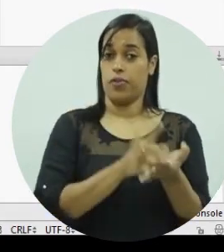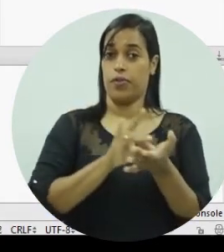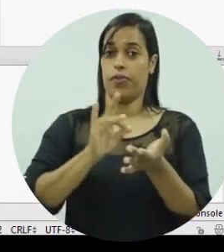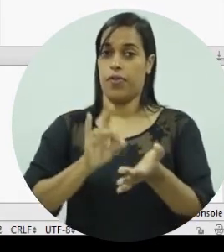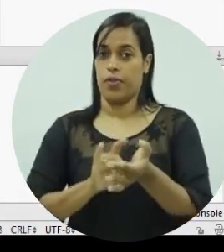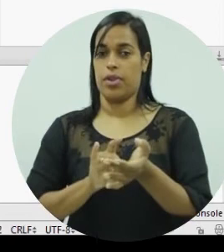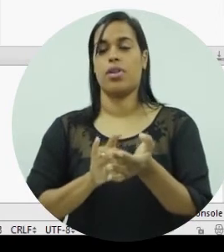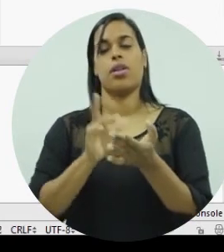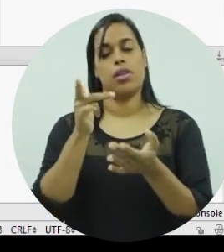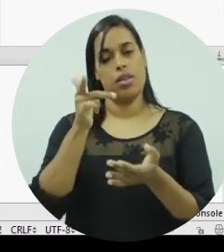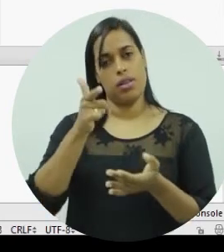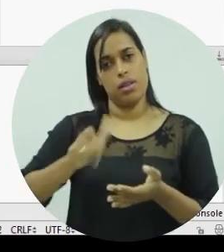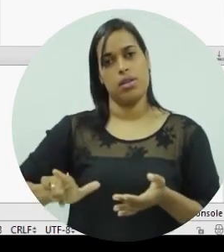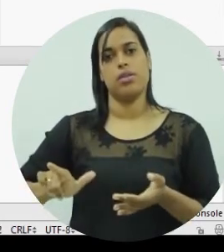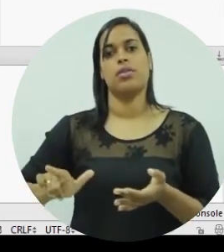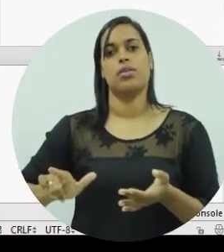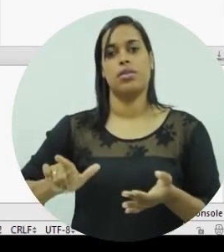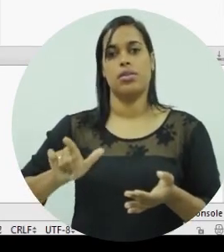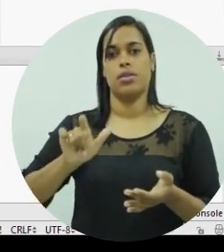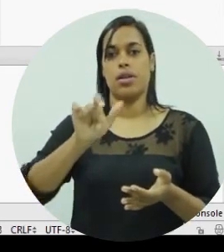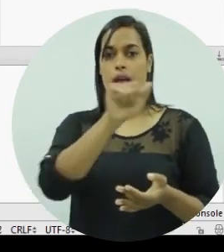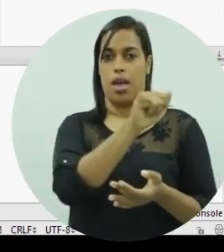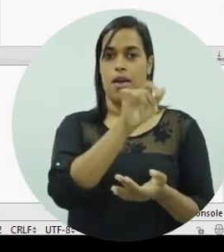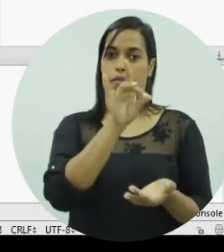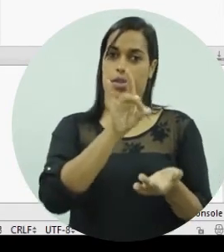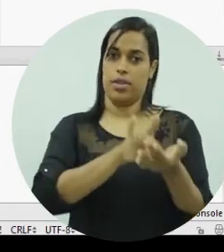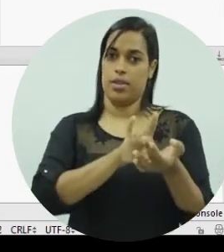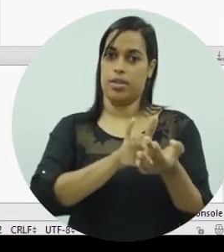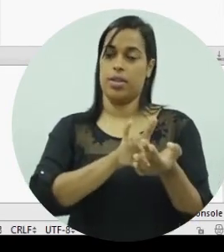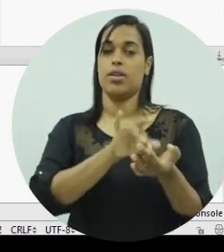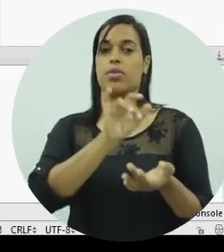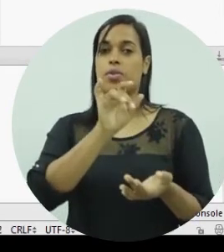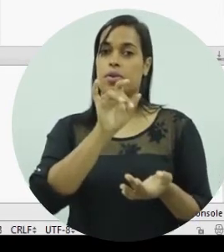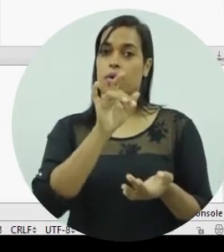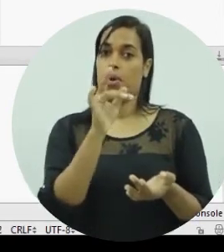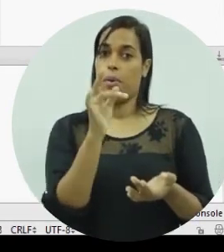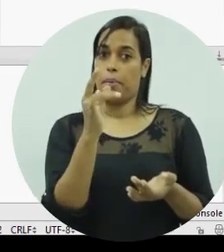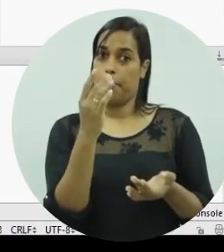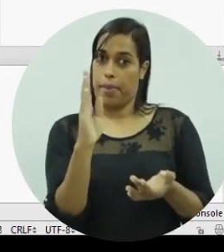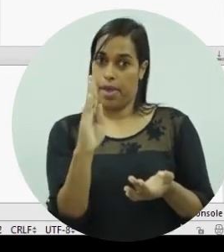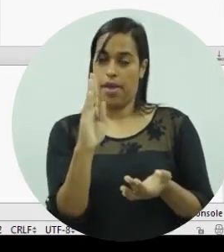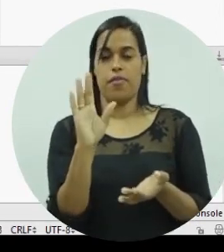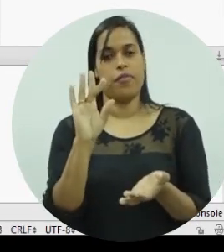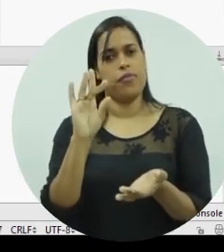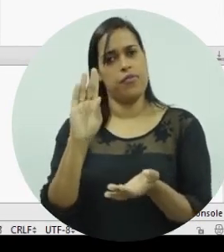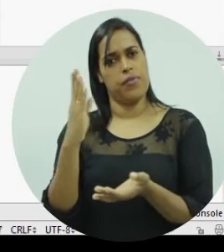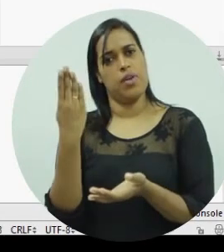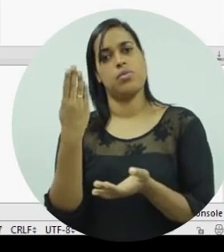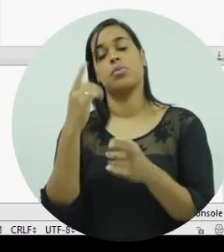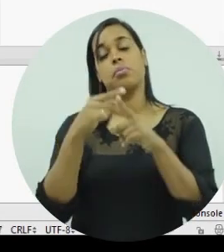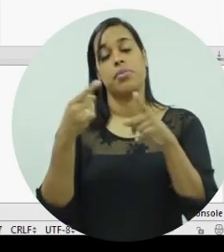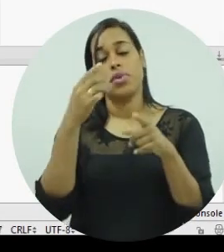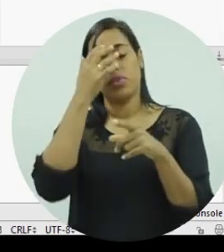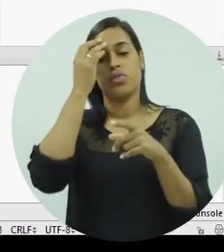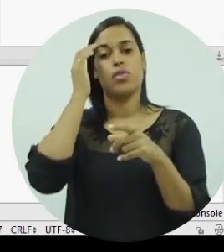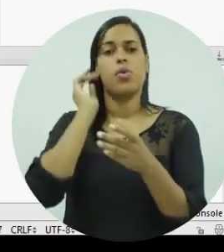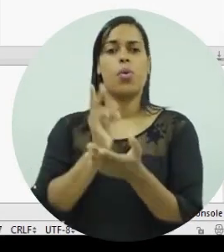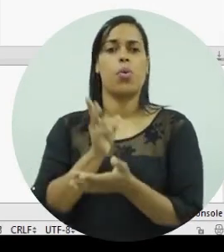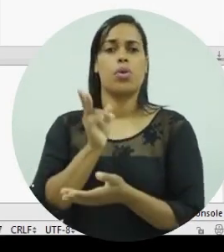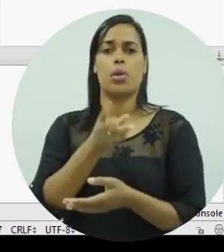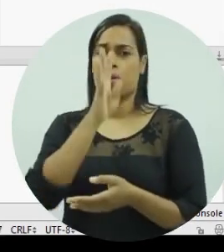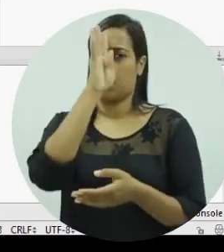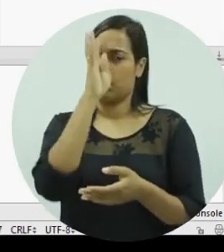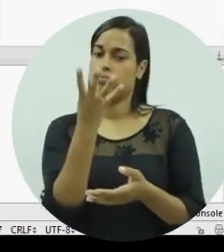um dos dois sendo verdadeiro, então ainda passa. A é verdadeiro, C é falso. Como é verdadeiro, então o resultado da